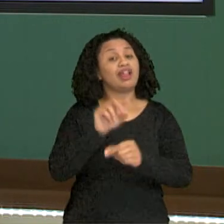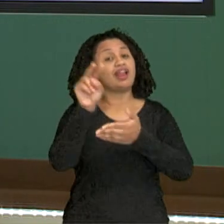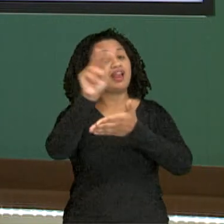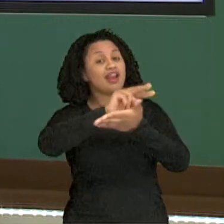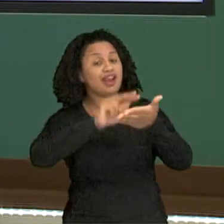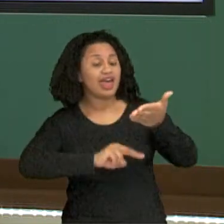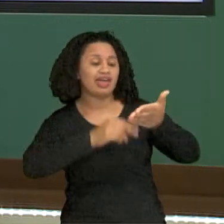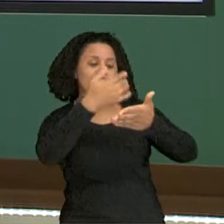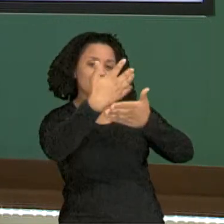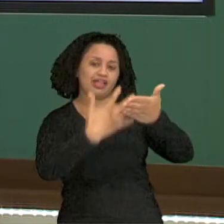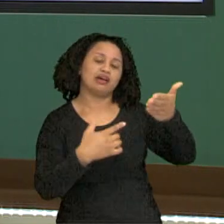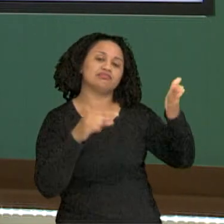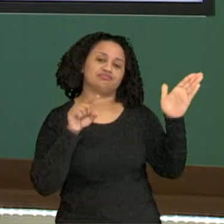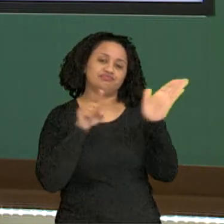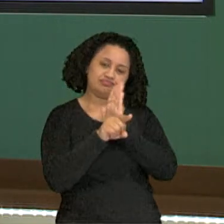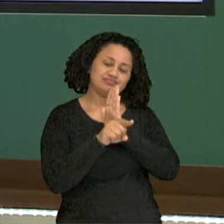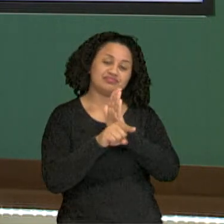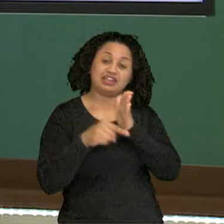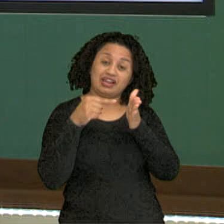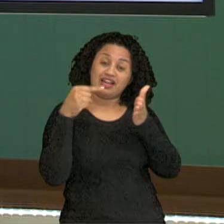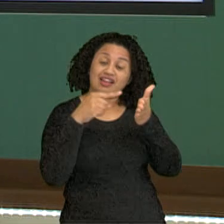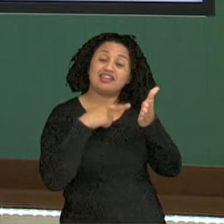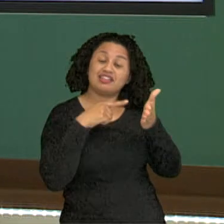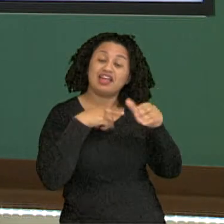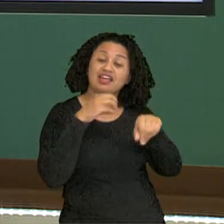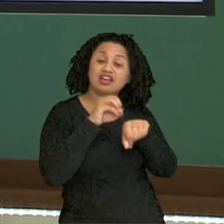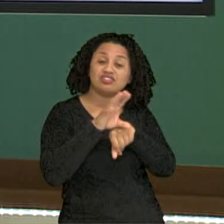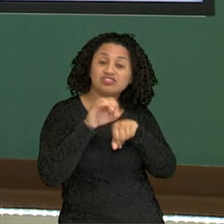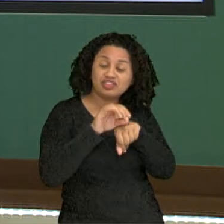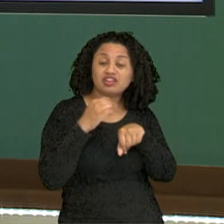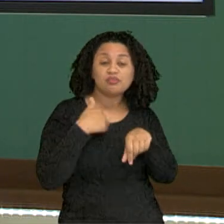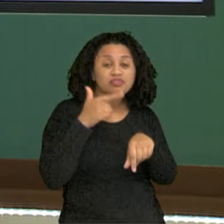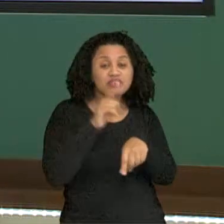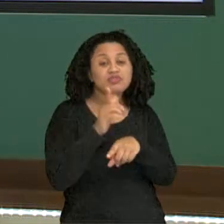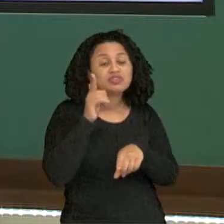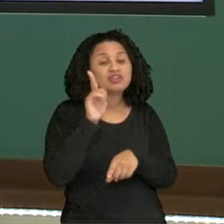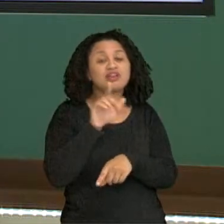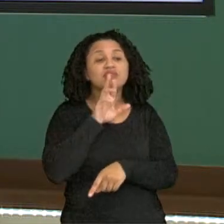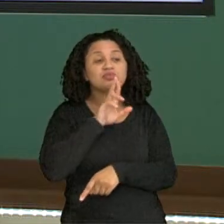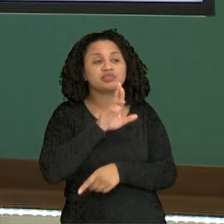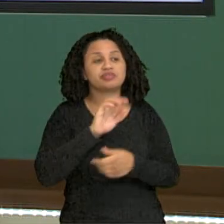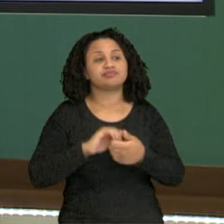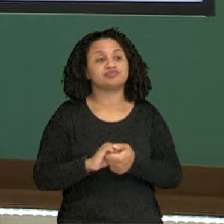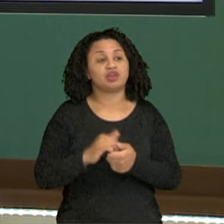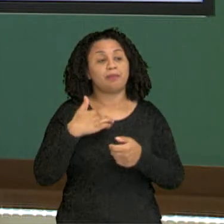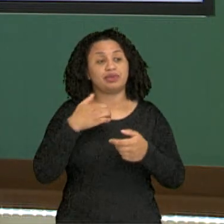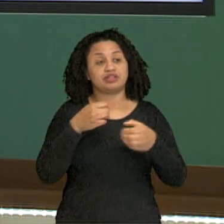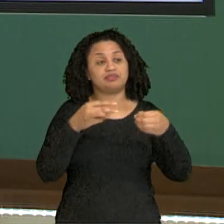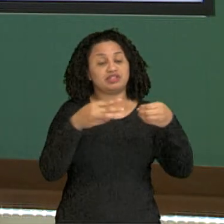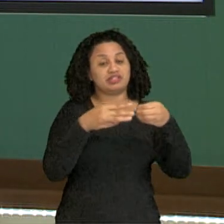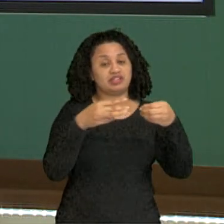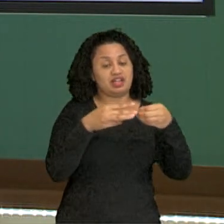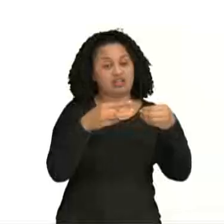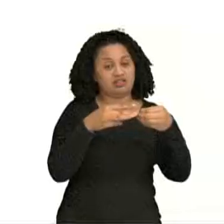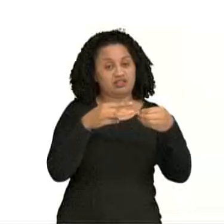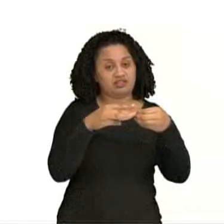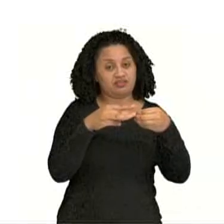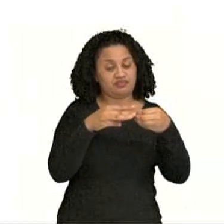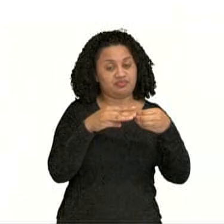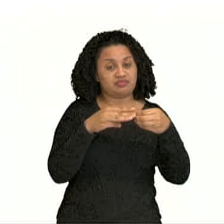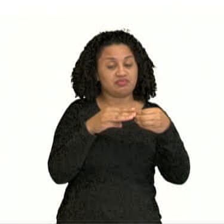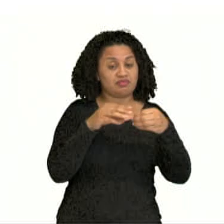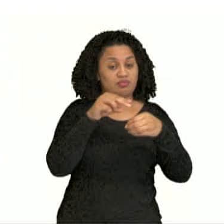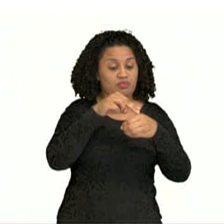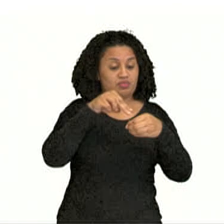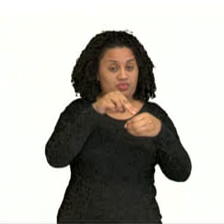leiam o enunciado. Ele dá dicas. Então vamos para as dicas? Célula eucarionte.